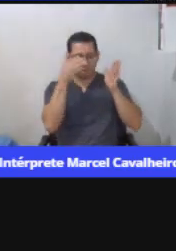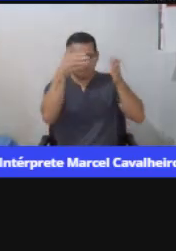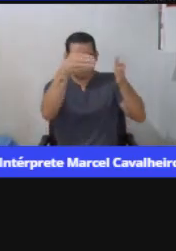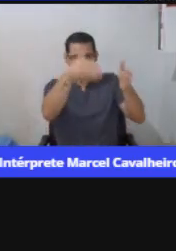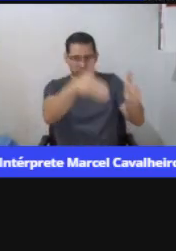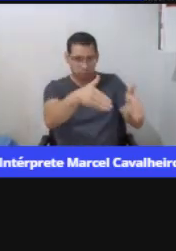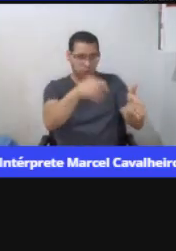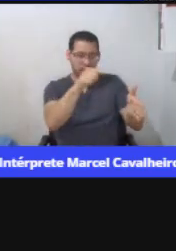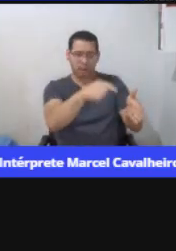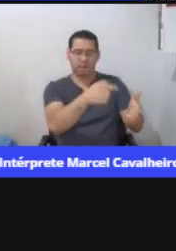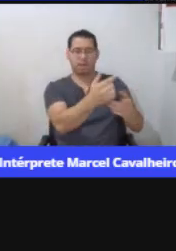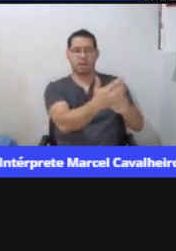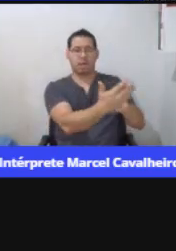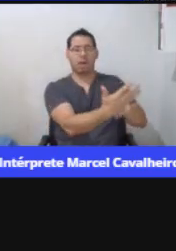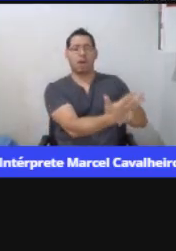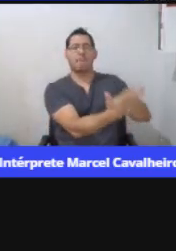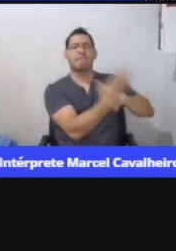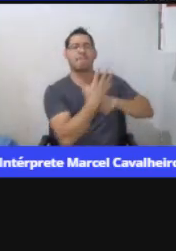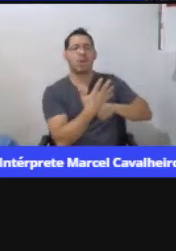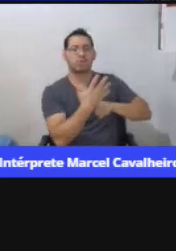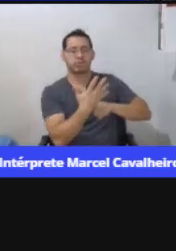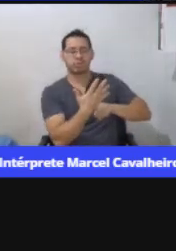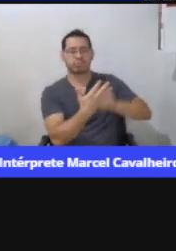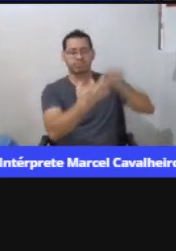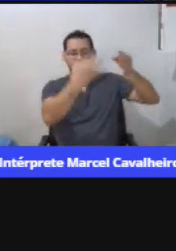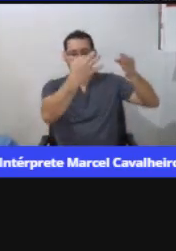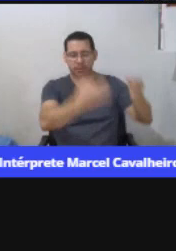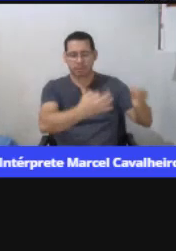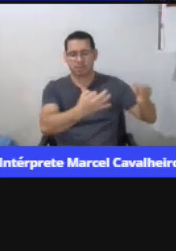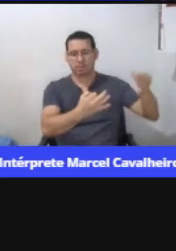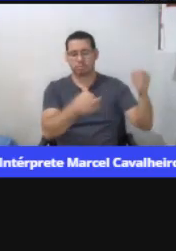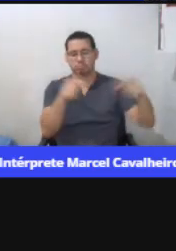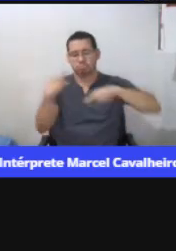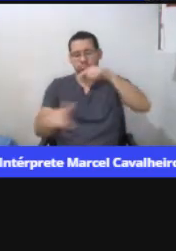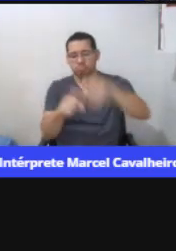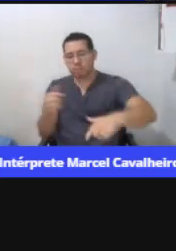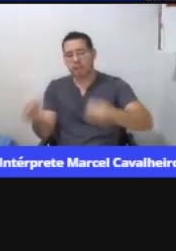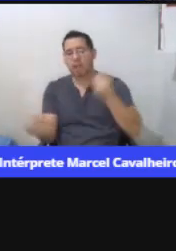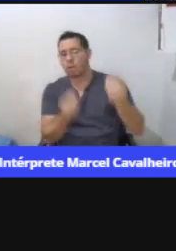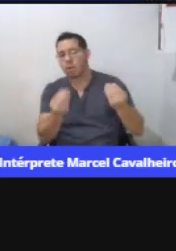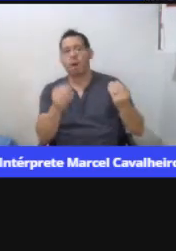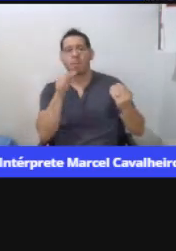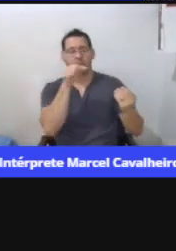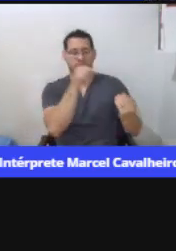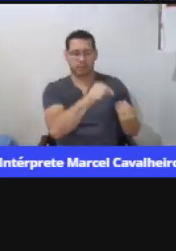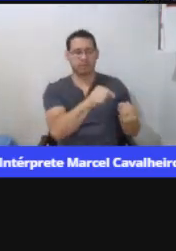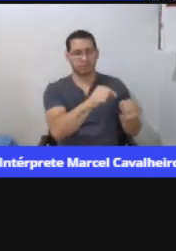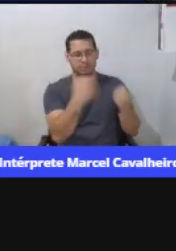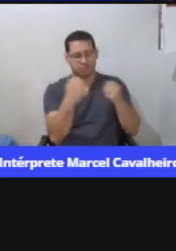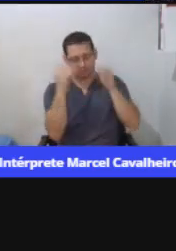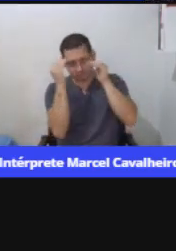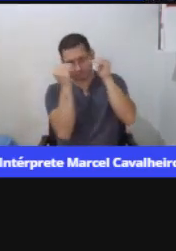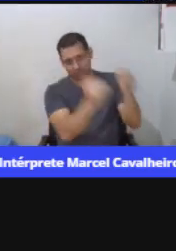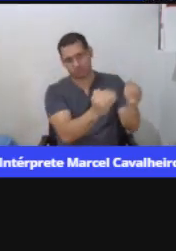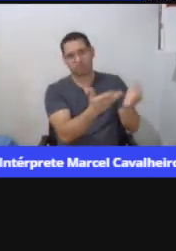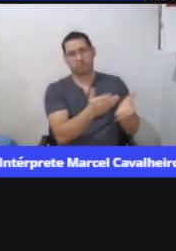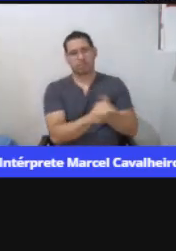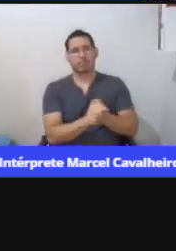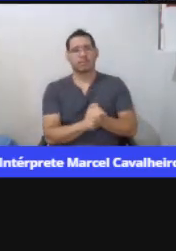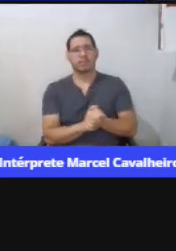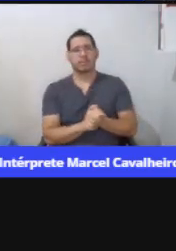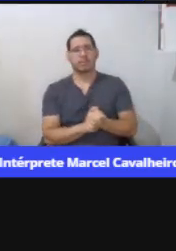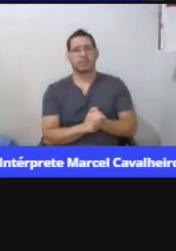dar todo o direcionamento para o nosso trabalho, para todo esse processo, né?